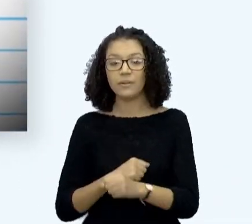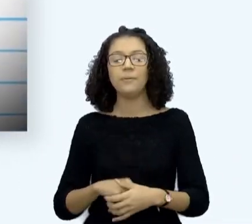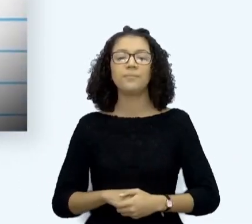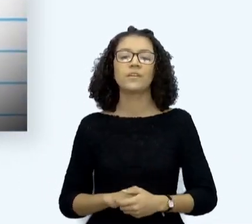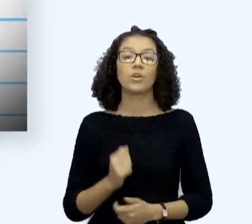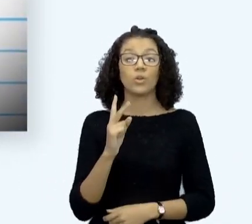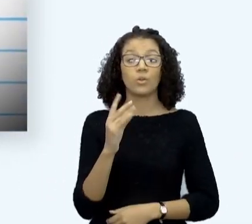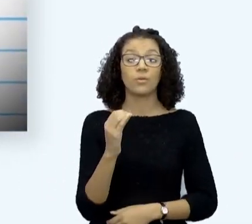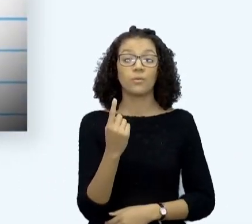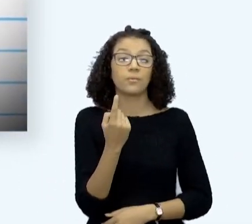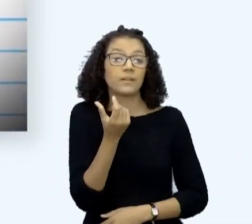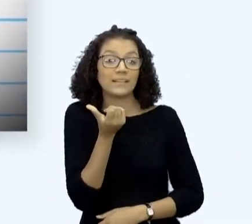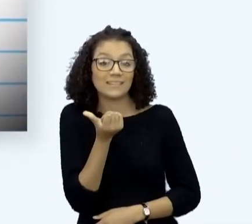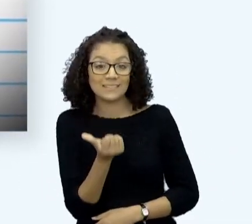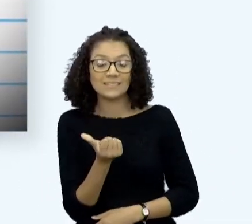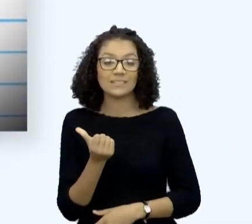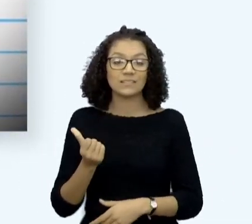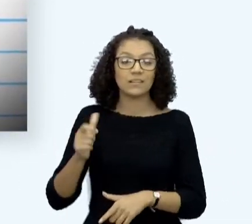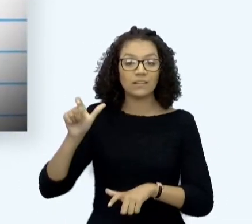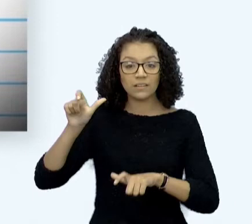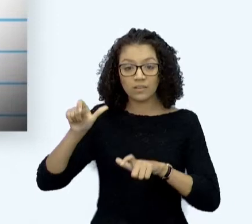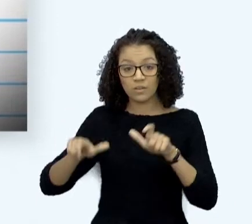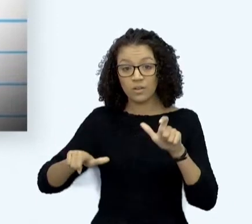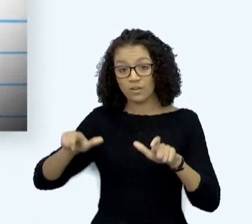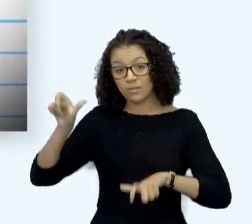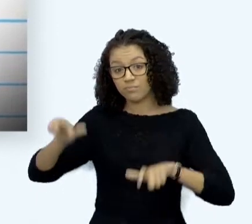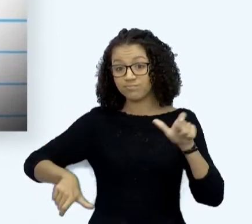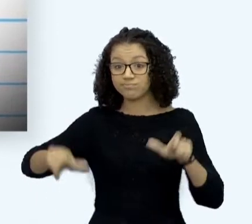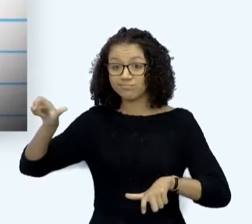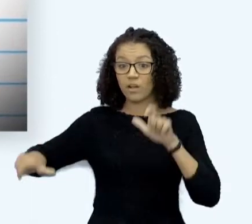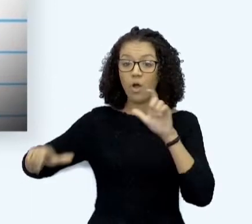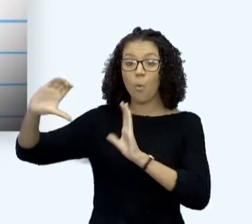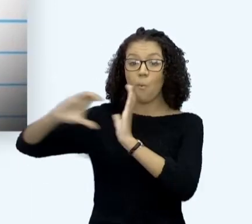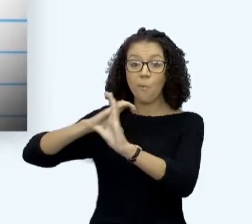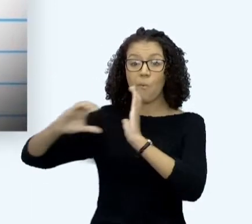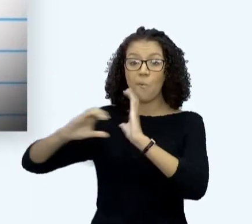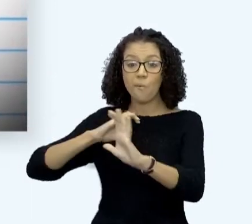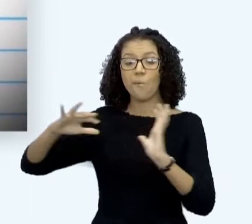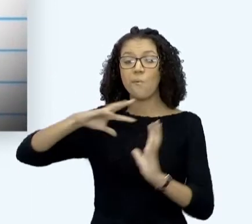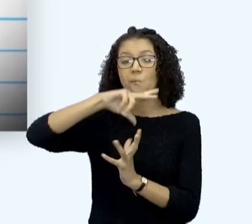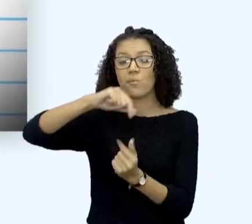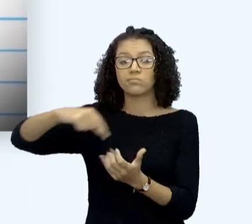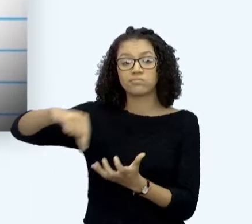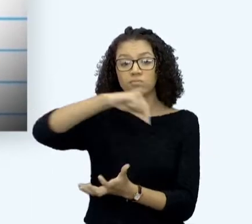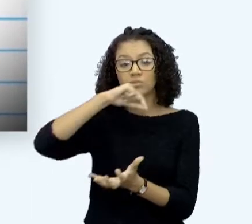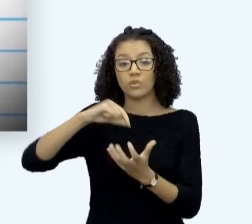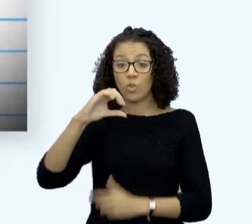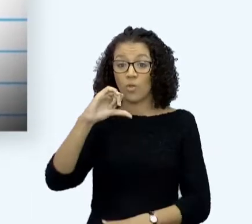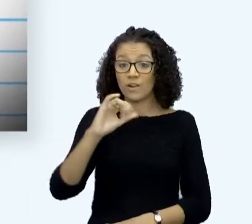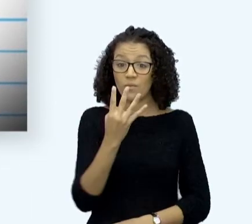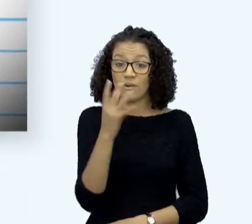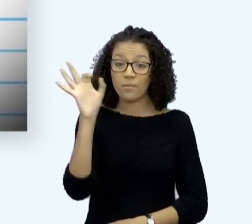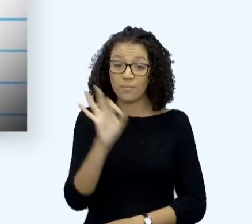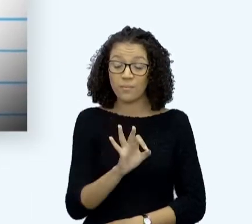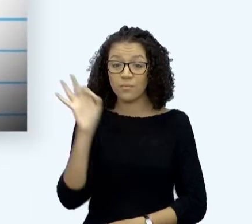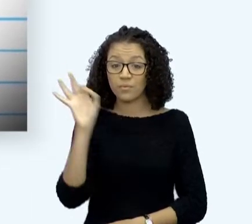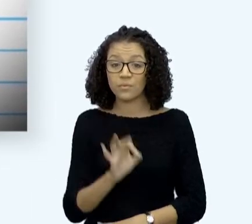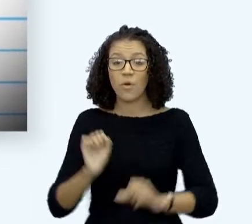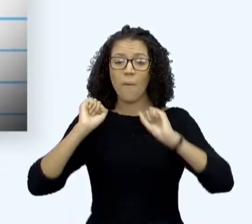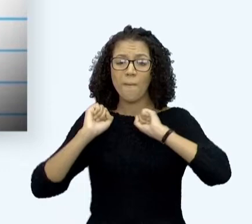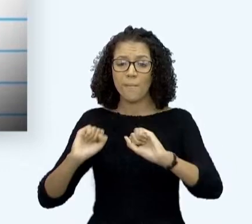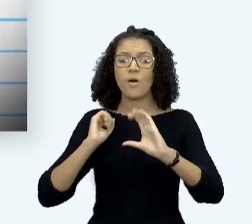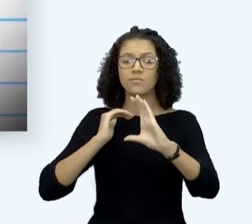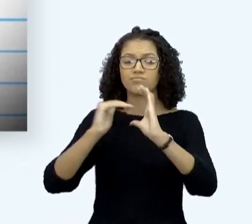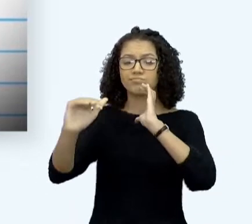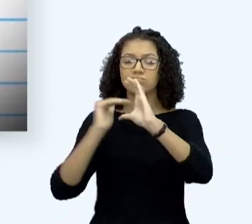o alcance da telefonia celular se tornou praticamente universal, e 84% da população mundial já podia enviar e